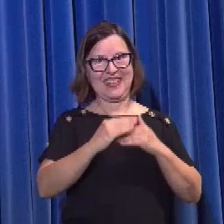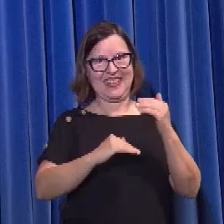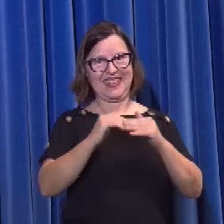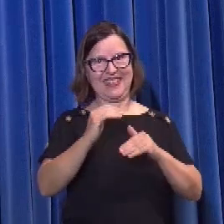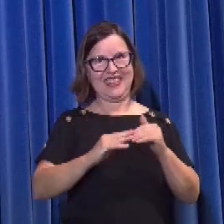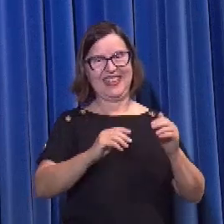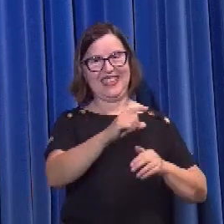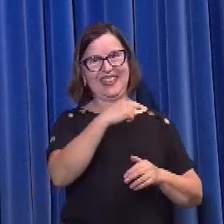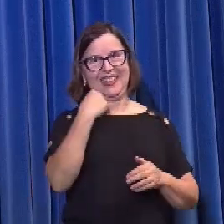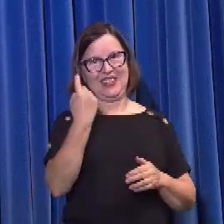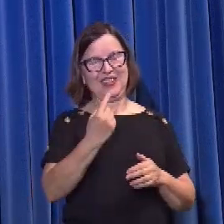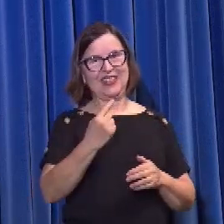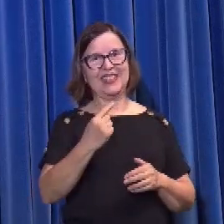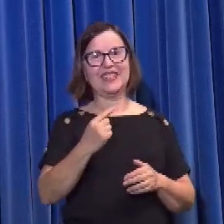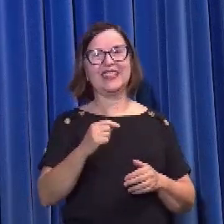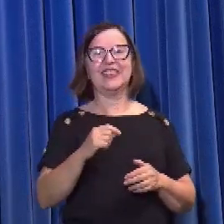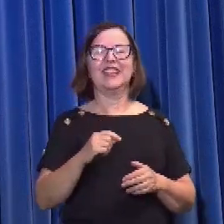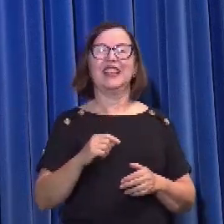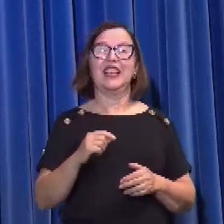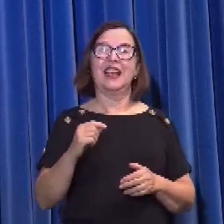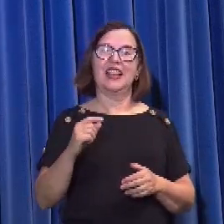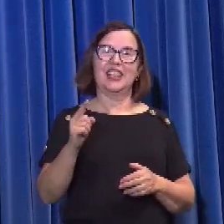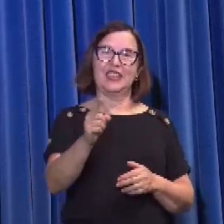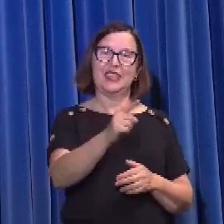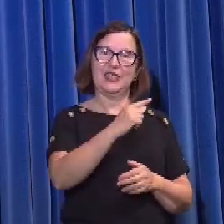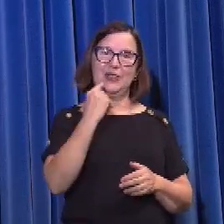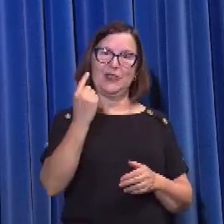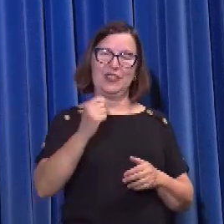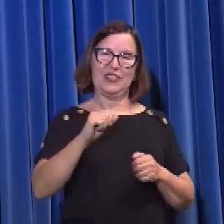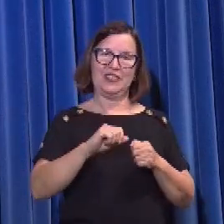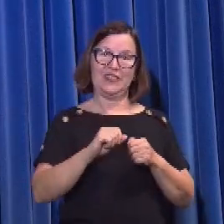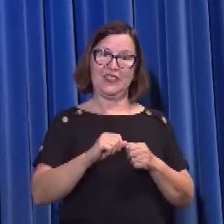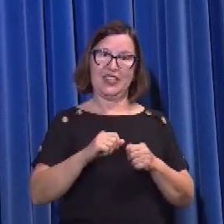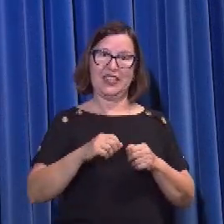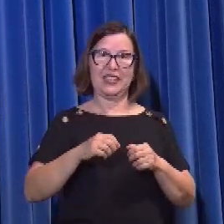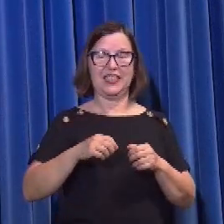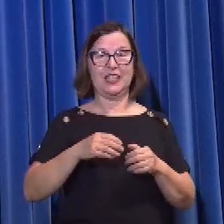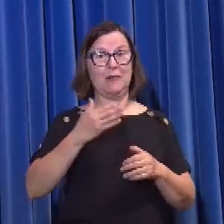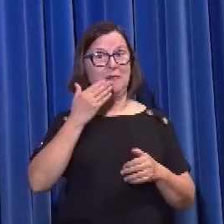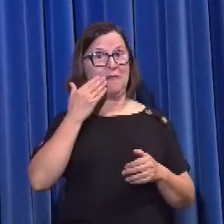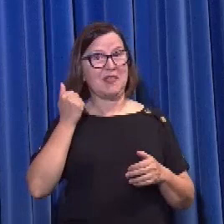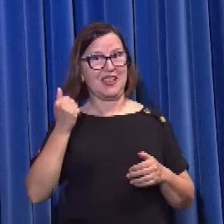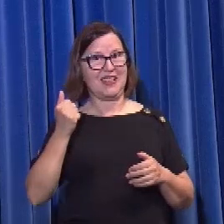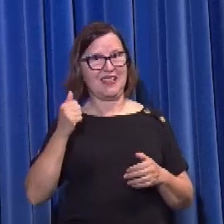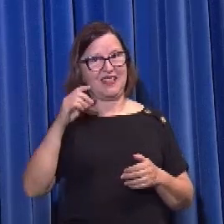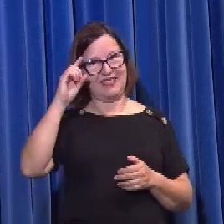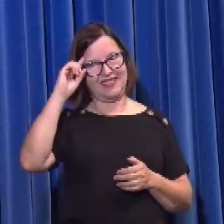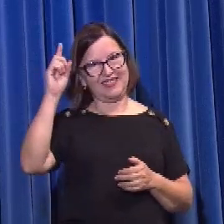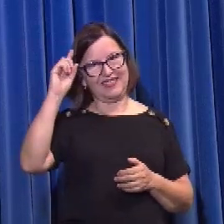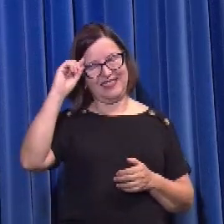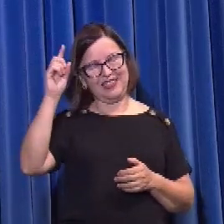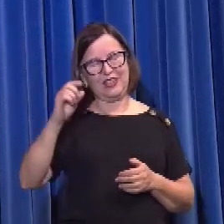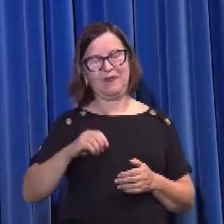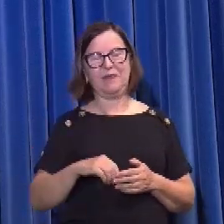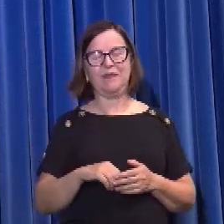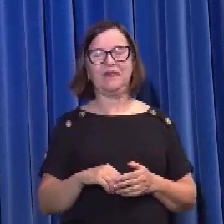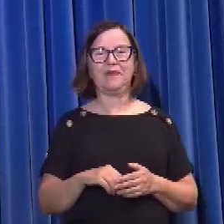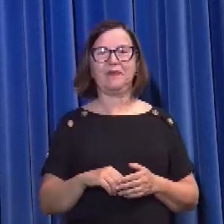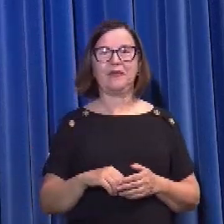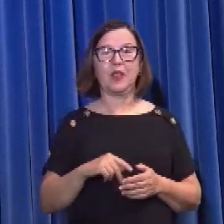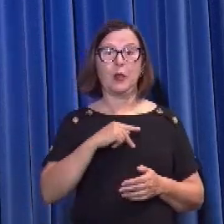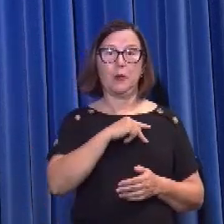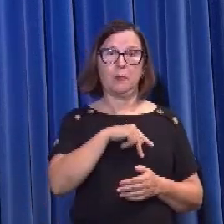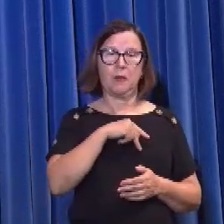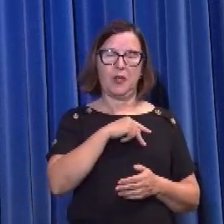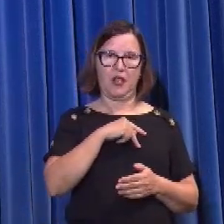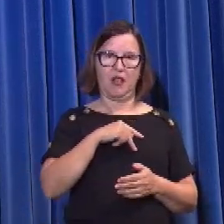a cada dia. Então nós vemos aqui que Paulo não está fazendo nenhum discurso motivacional. Paulo não